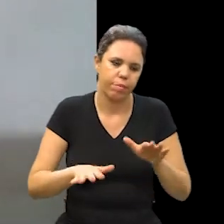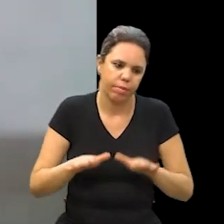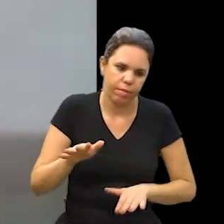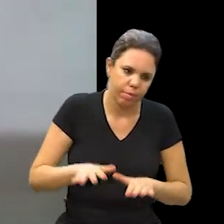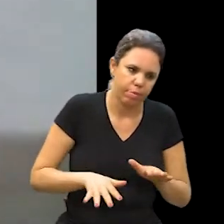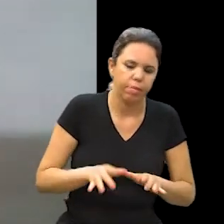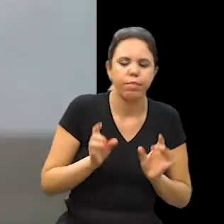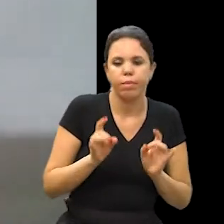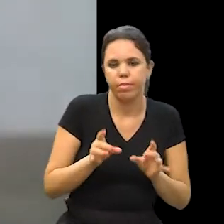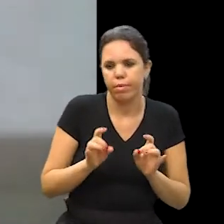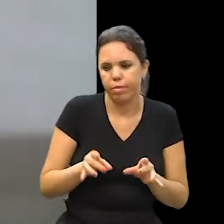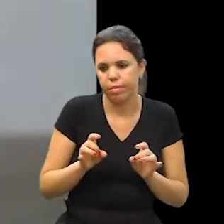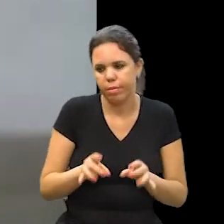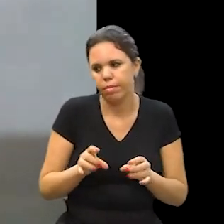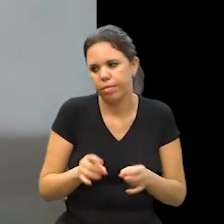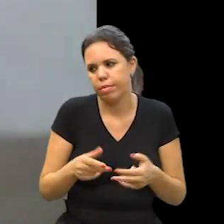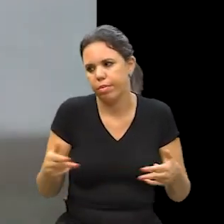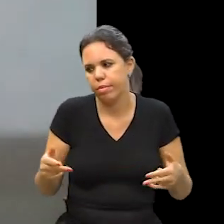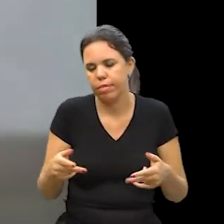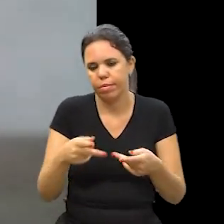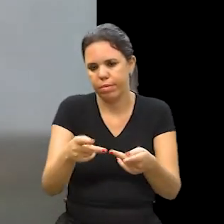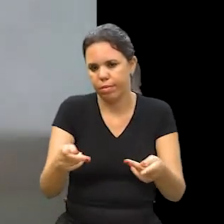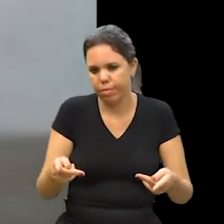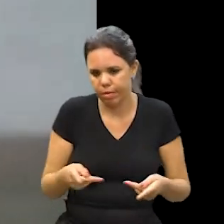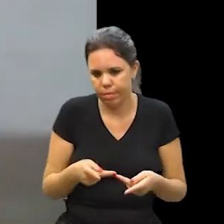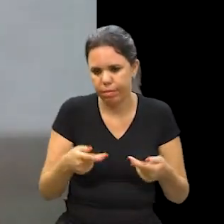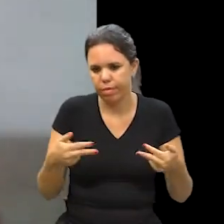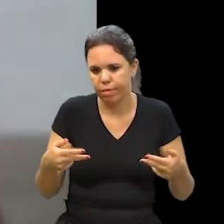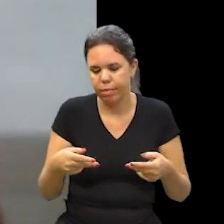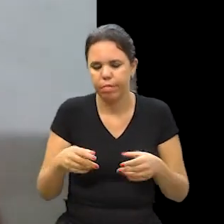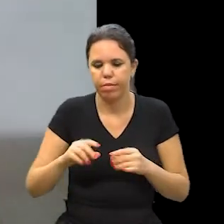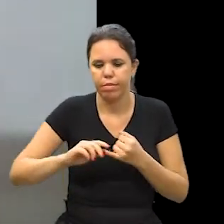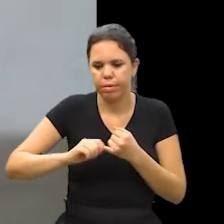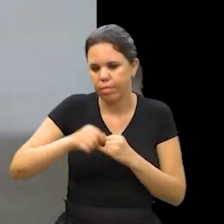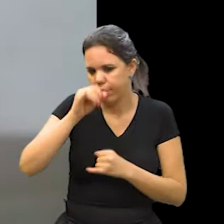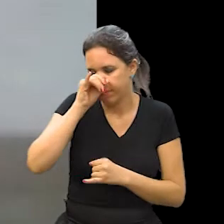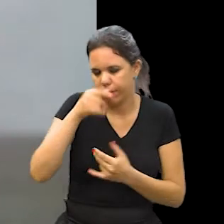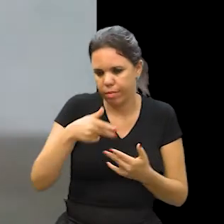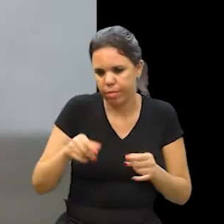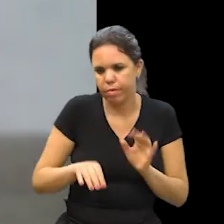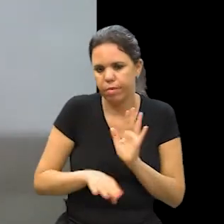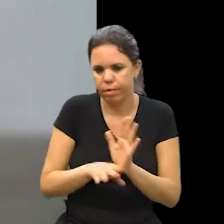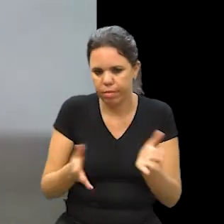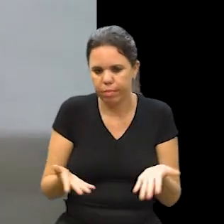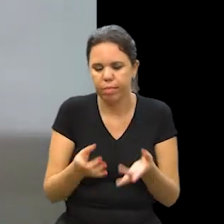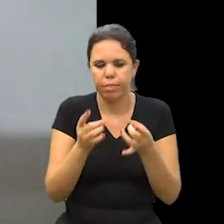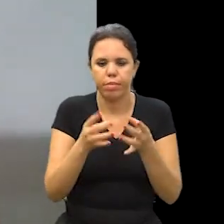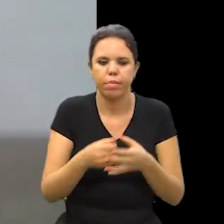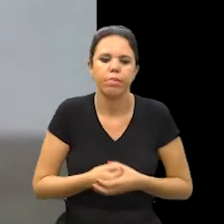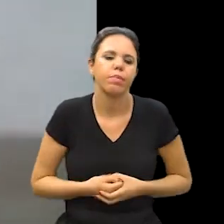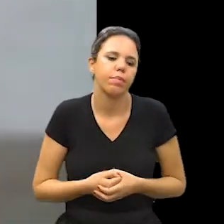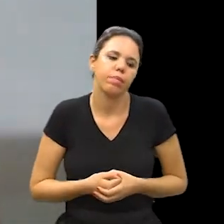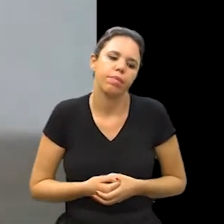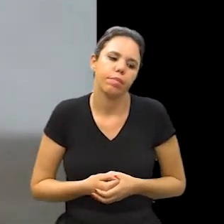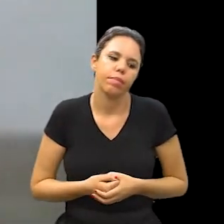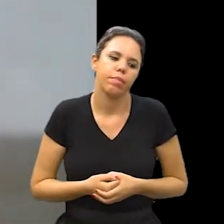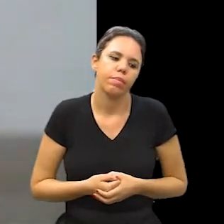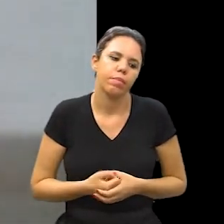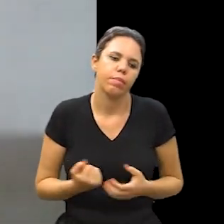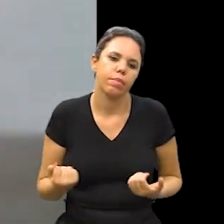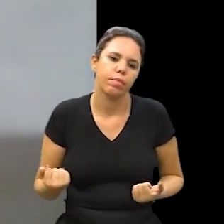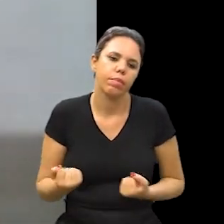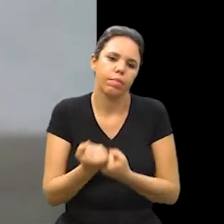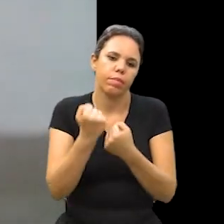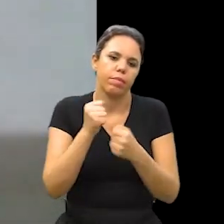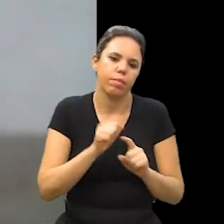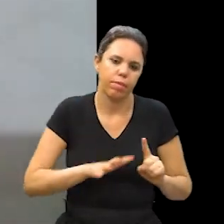de vendas, né, de pizzas, de vendas de feijoada, coisas do tipo, né, e contar muito com a colaboração